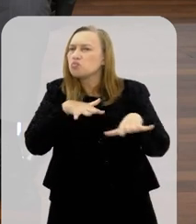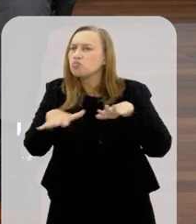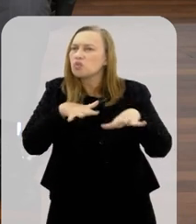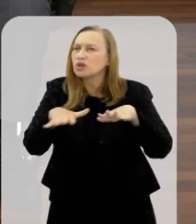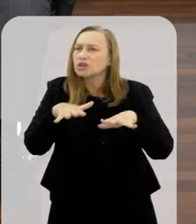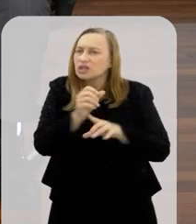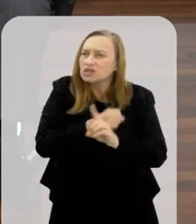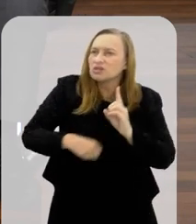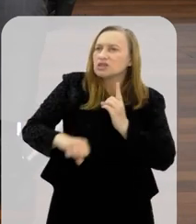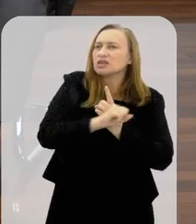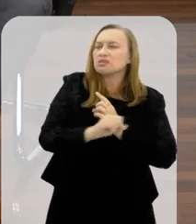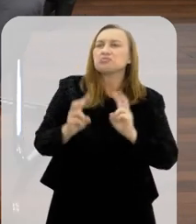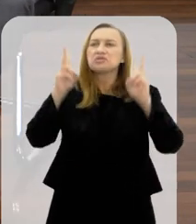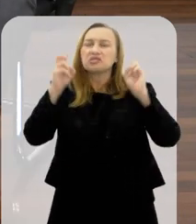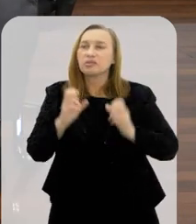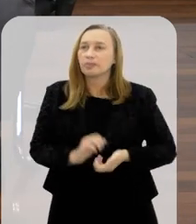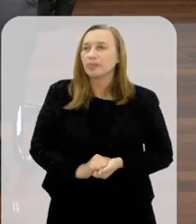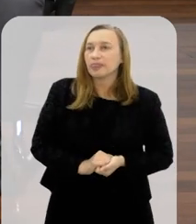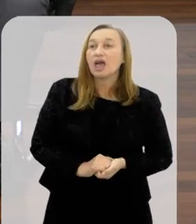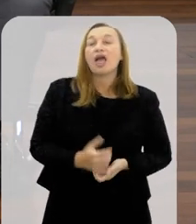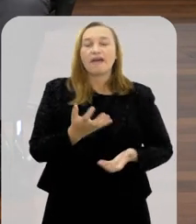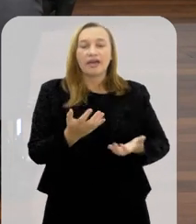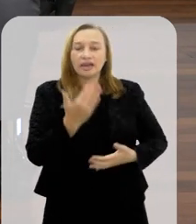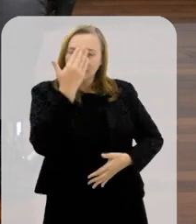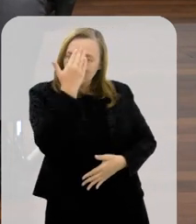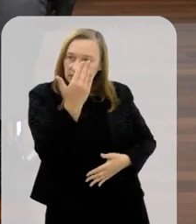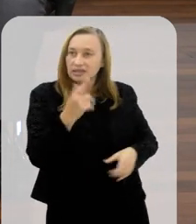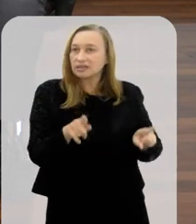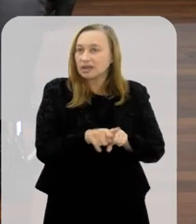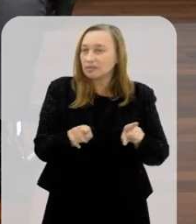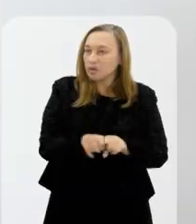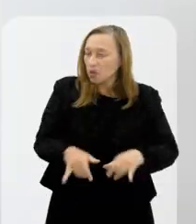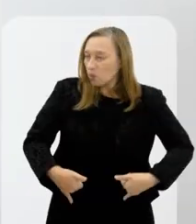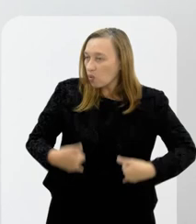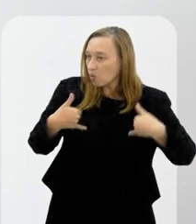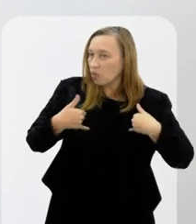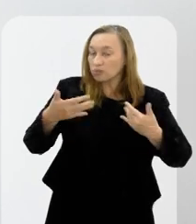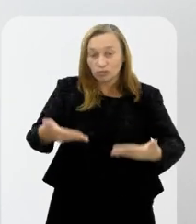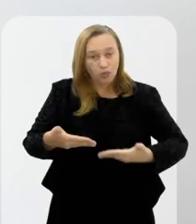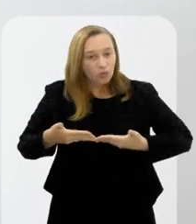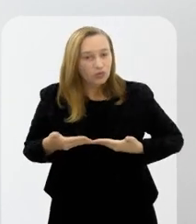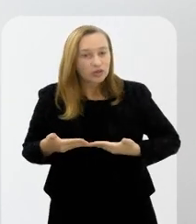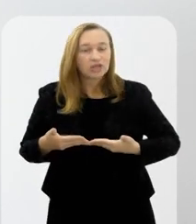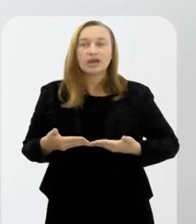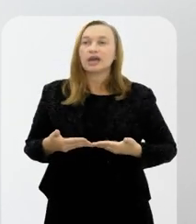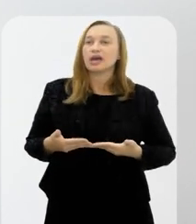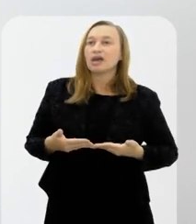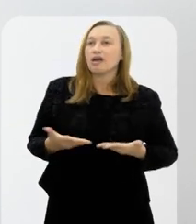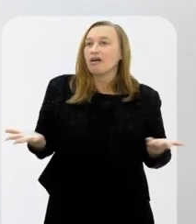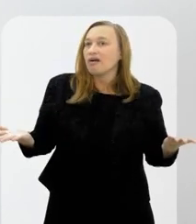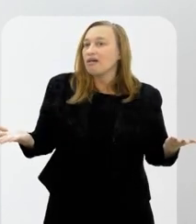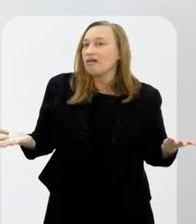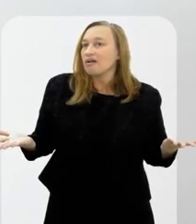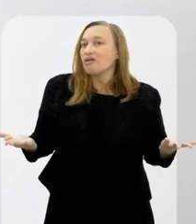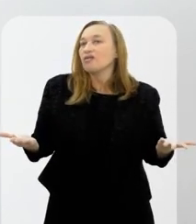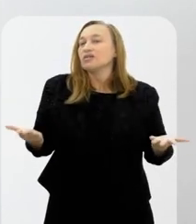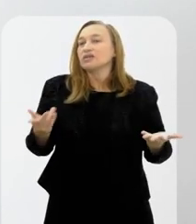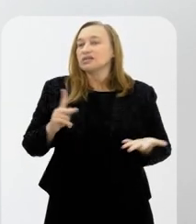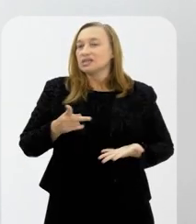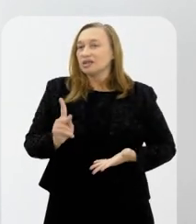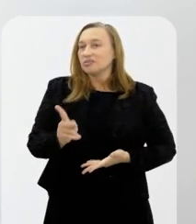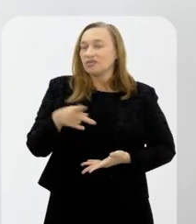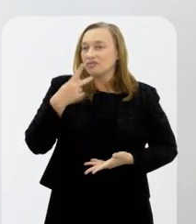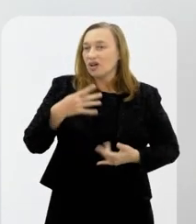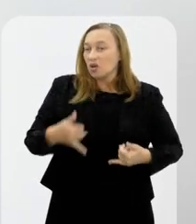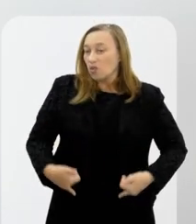mobilização da sociedade para esse tema Ô Carlos também quero agradecer aqui a honra do convite né eu eu eu costumo dizer que